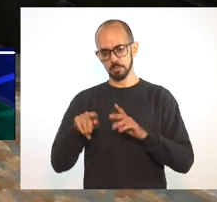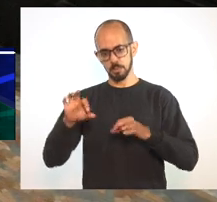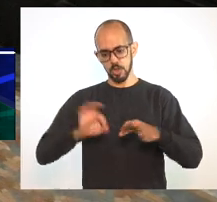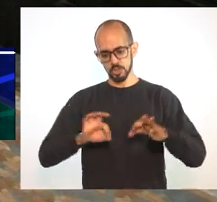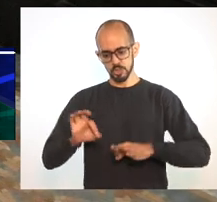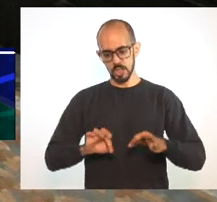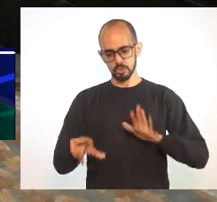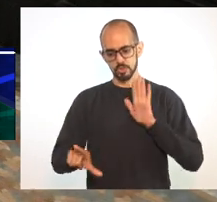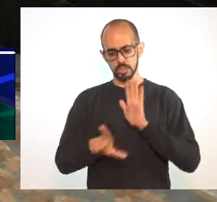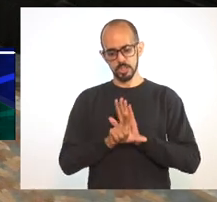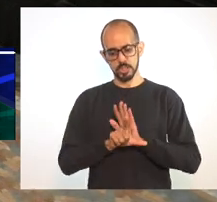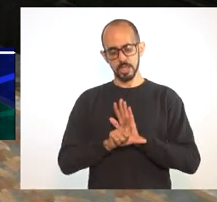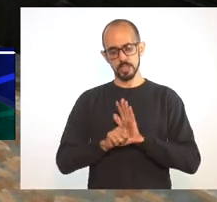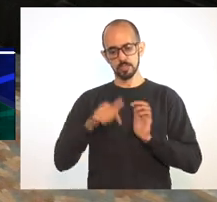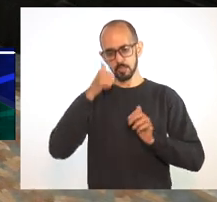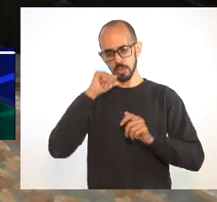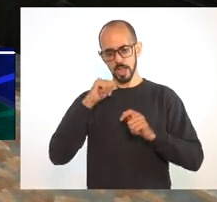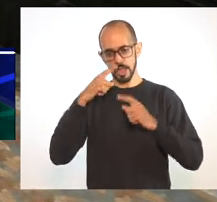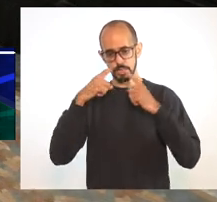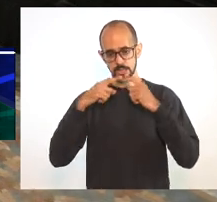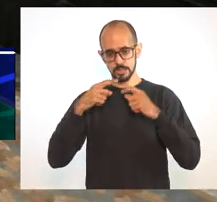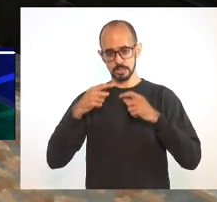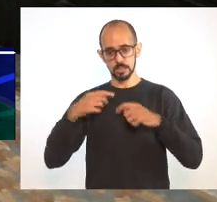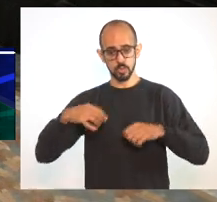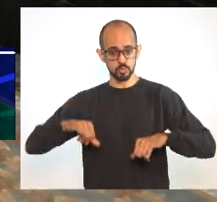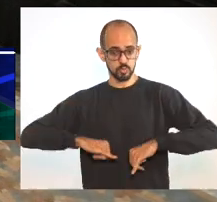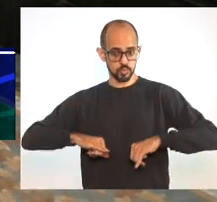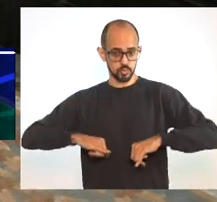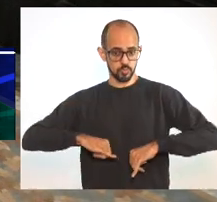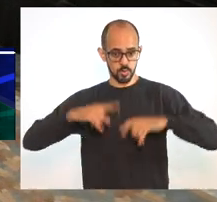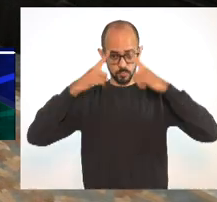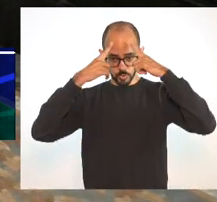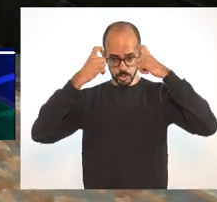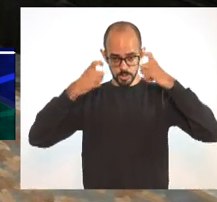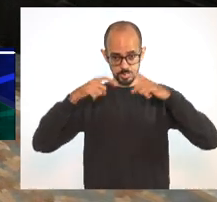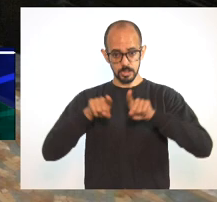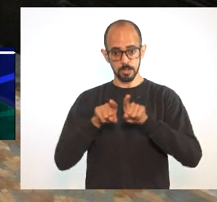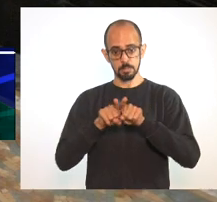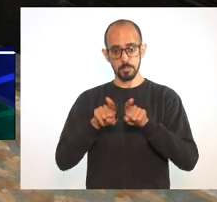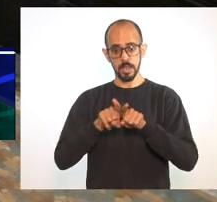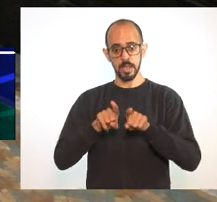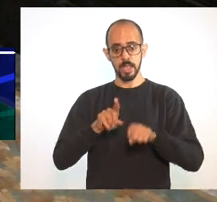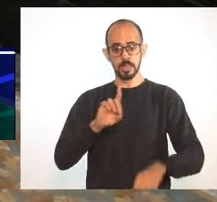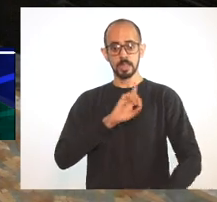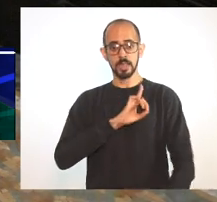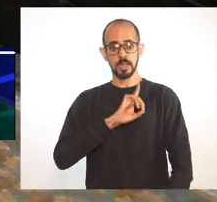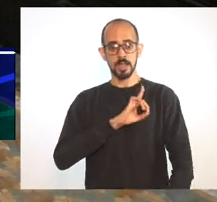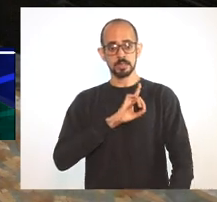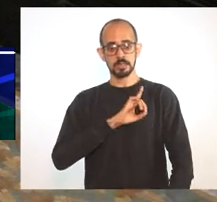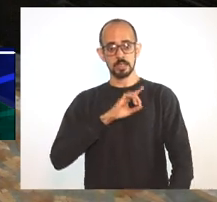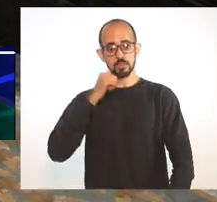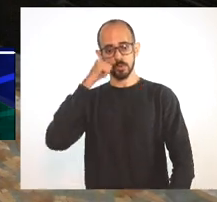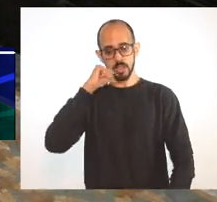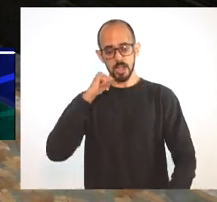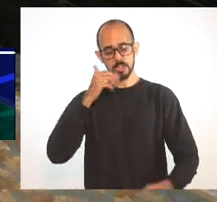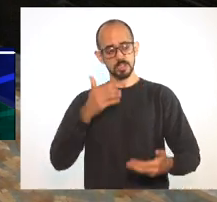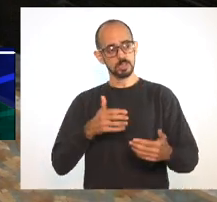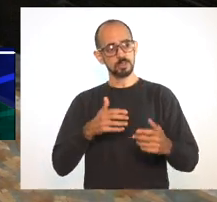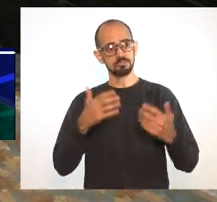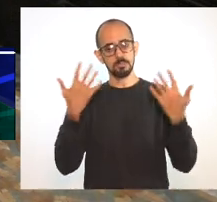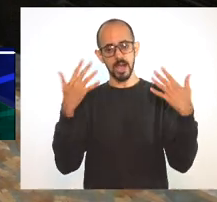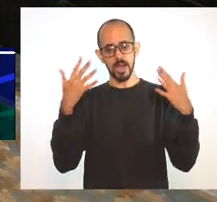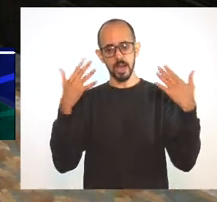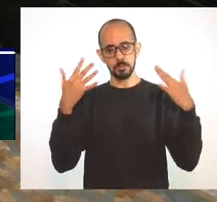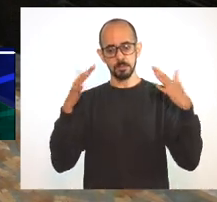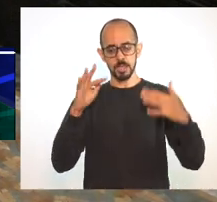de Janeiro. Fazer aqui uma referência às delegacias de mulheres, cumprimentar todos os policiais civis em exercício